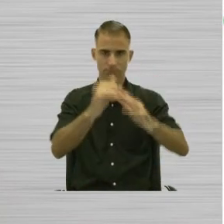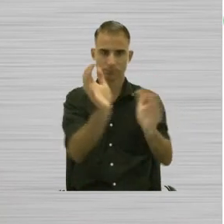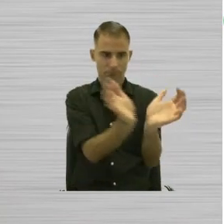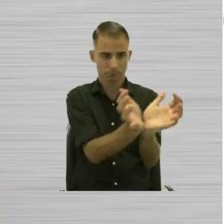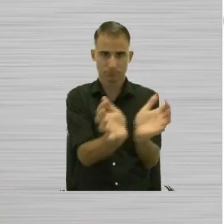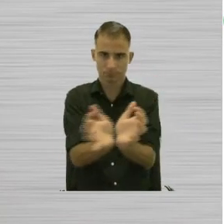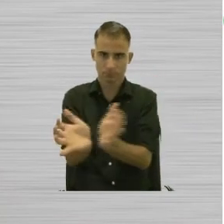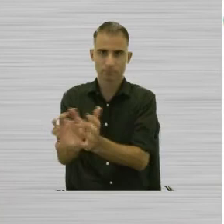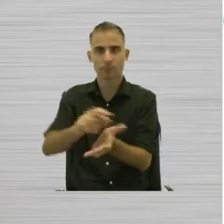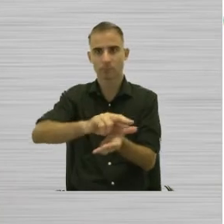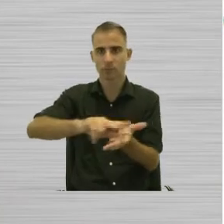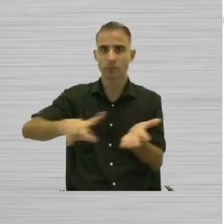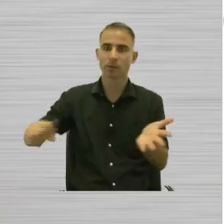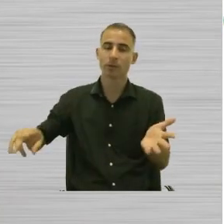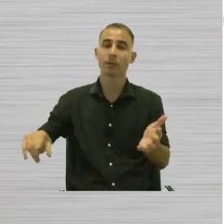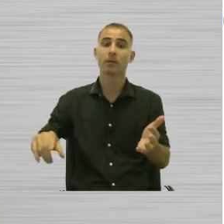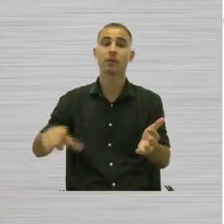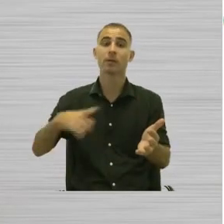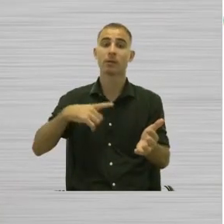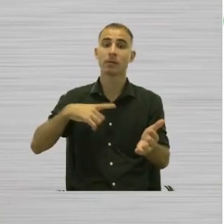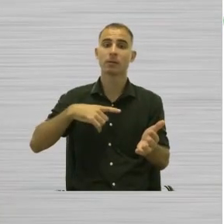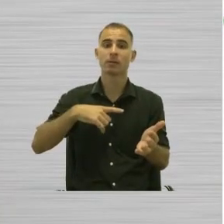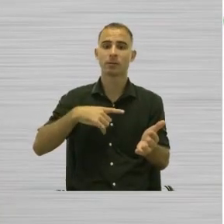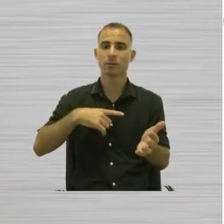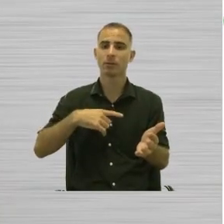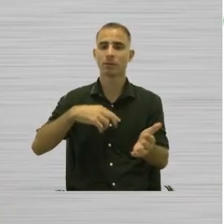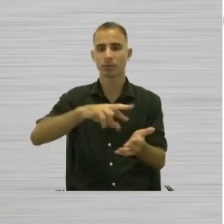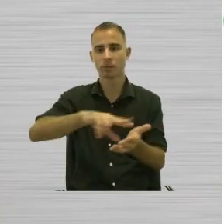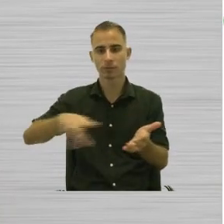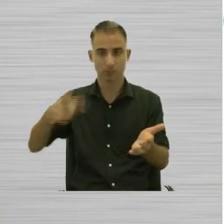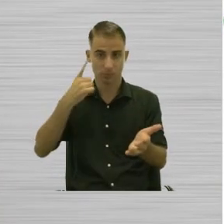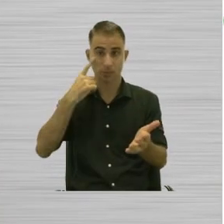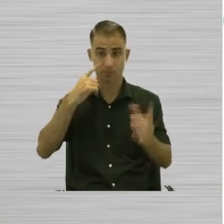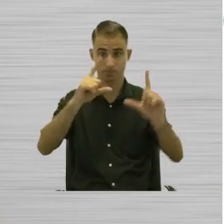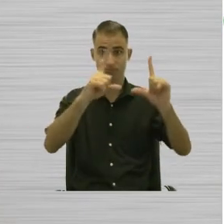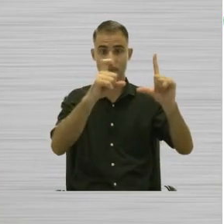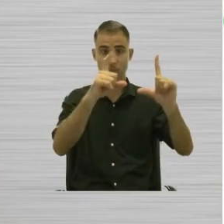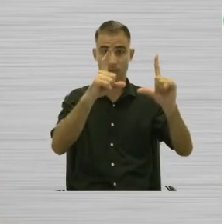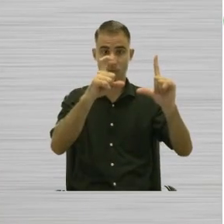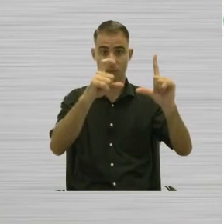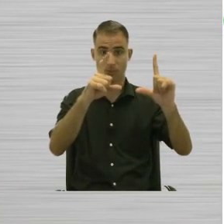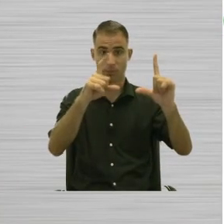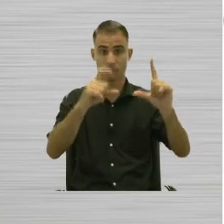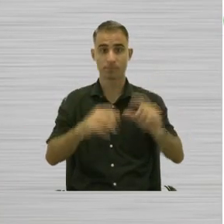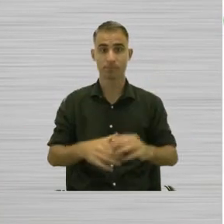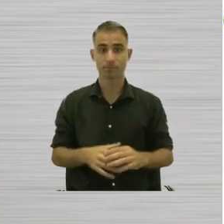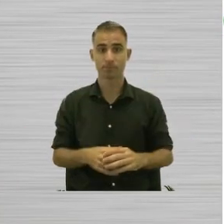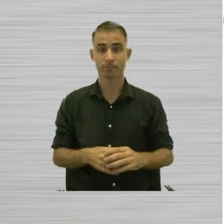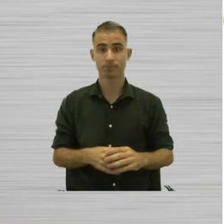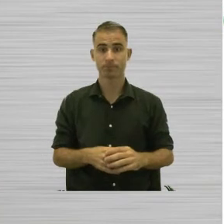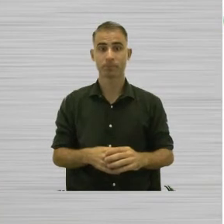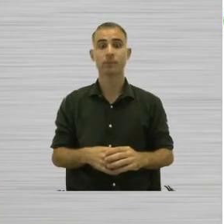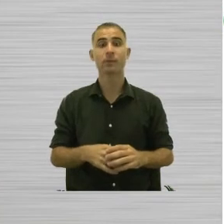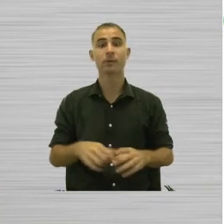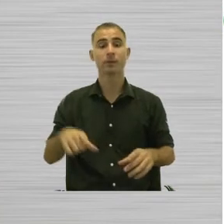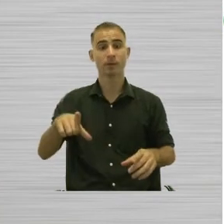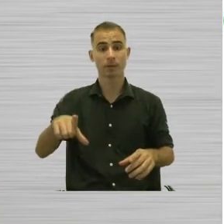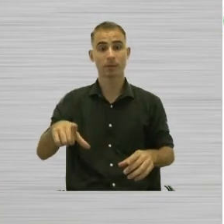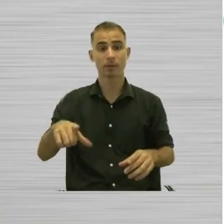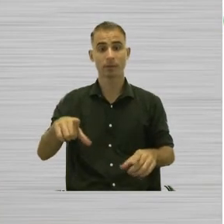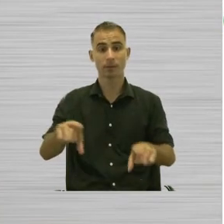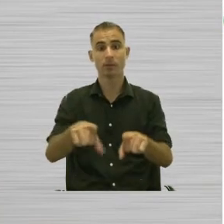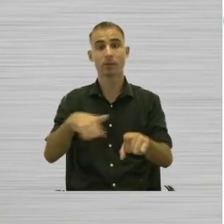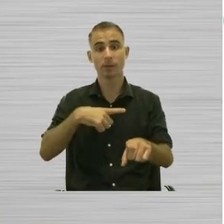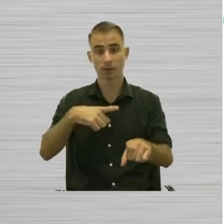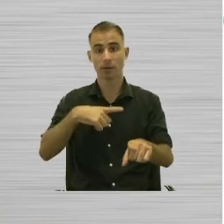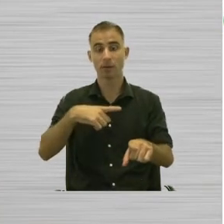algumas atividades como... Eu vou mostrar na outra foto, que eu acho que fica mais fácil. Nós tivemos o Novembro Azul e fizemos um momento de